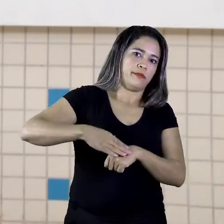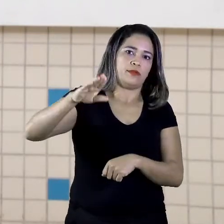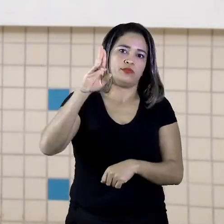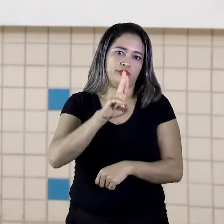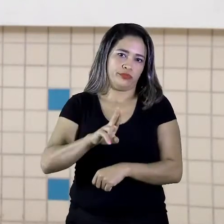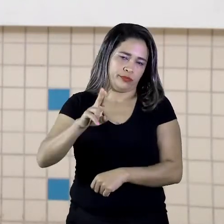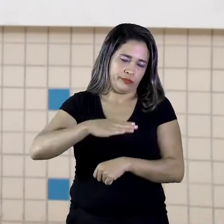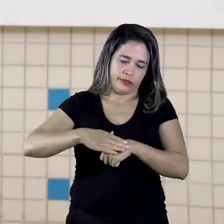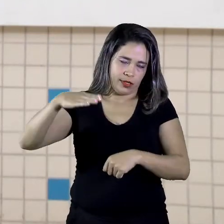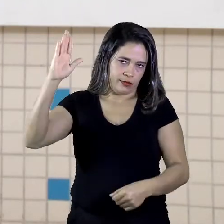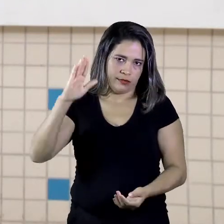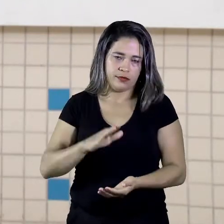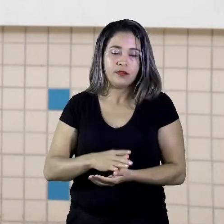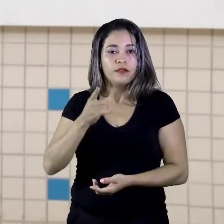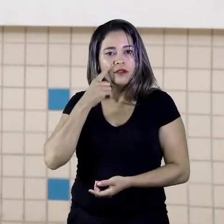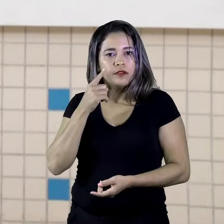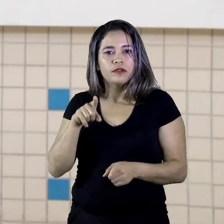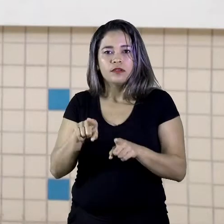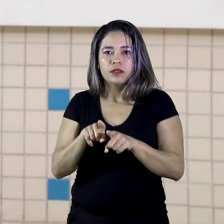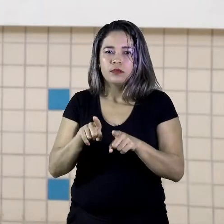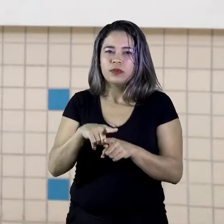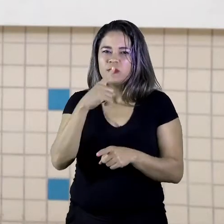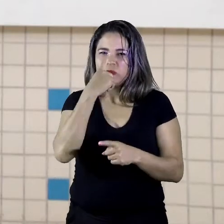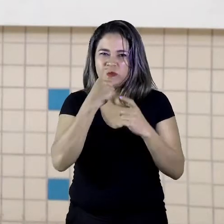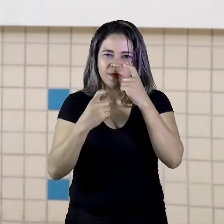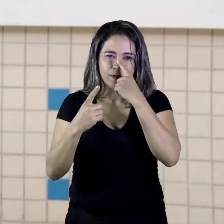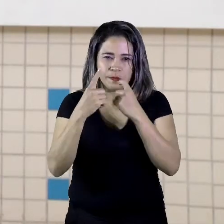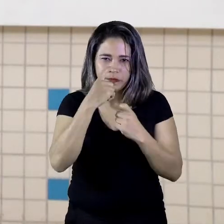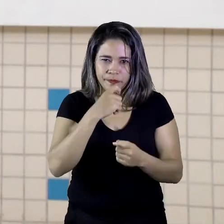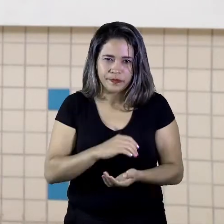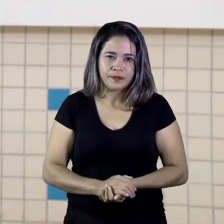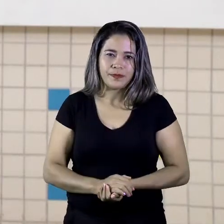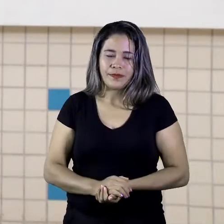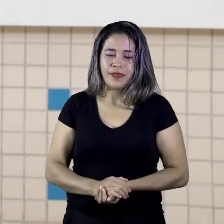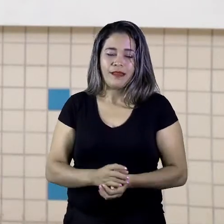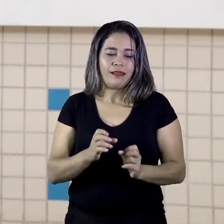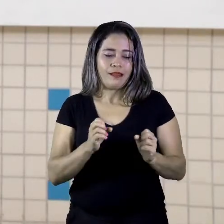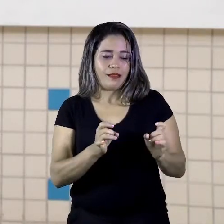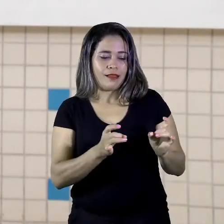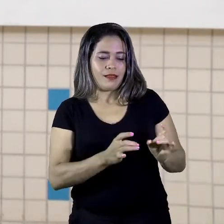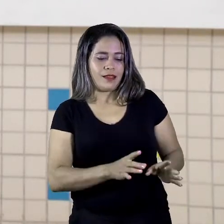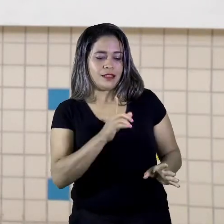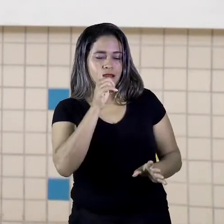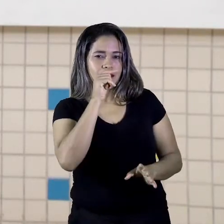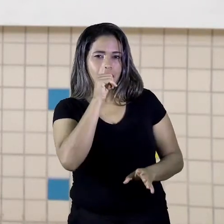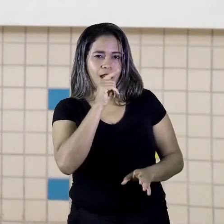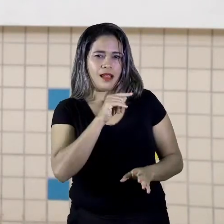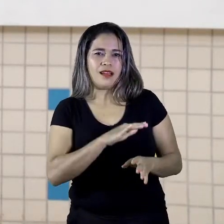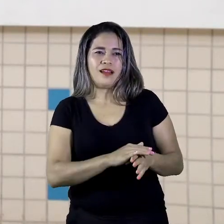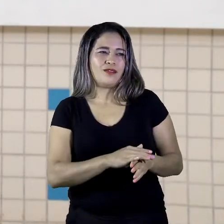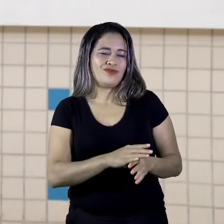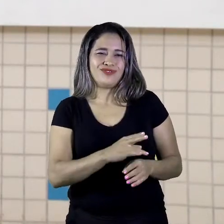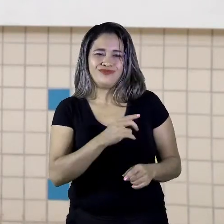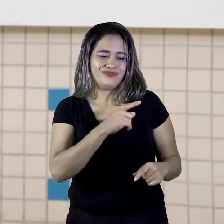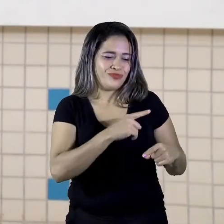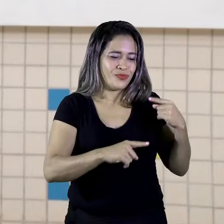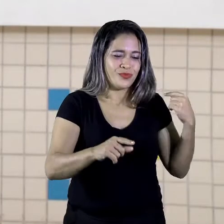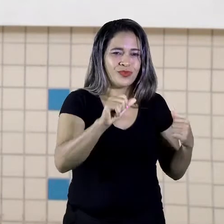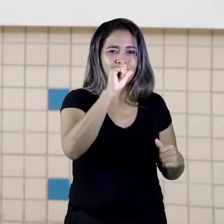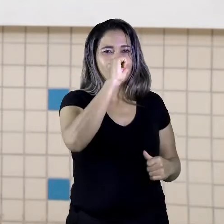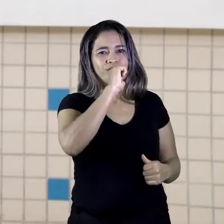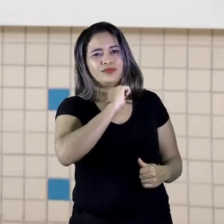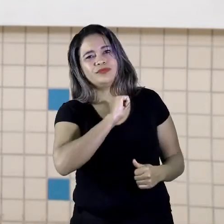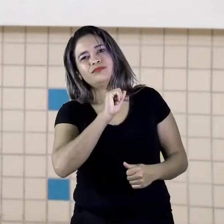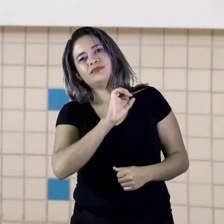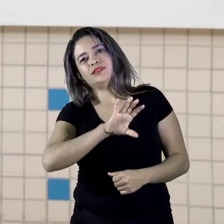Vimos também sobre a poluição, né, que é uma das grandes causas de deixar a água imprópria para o consumo, para qualquer tipo